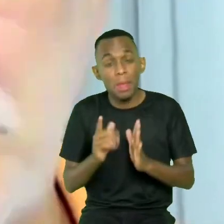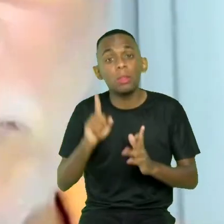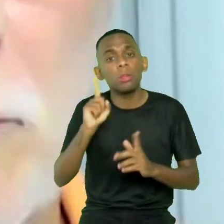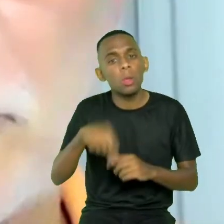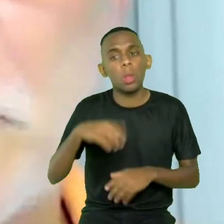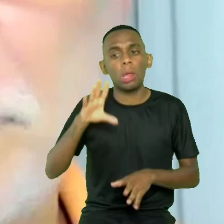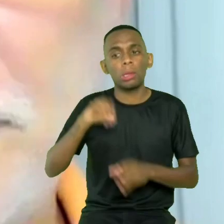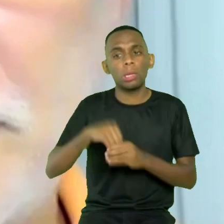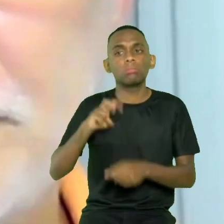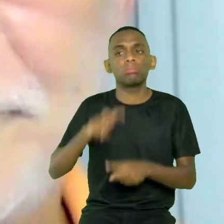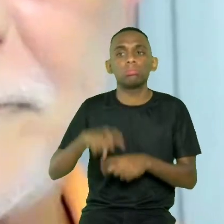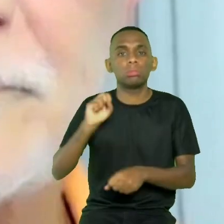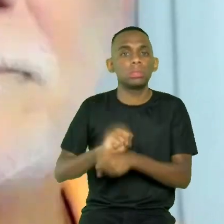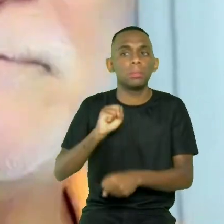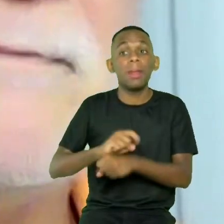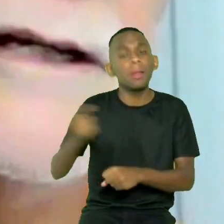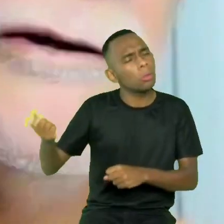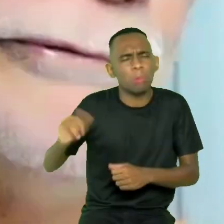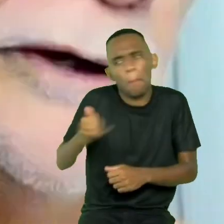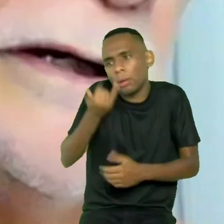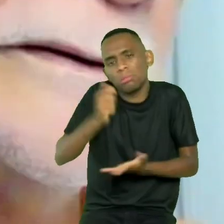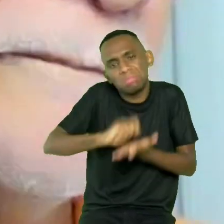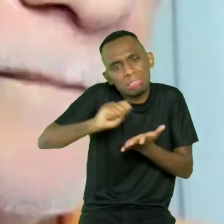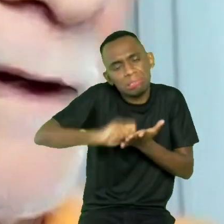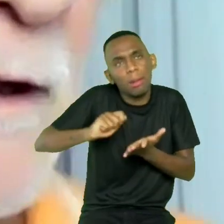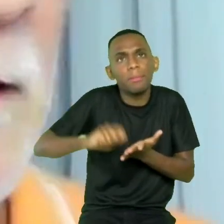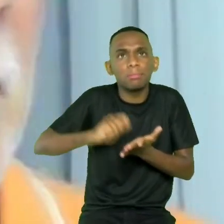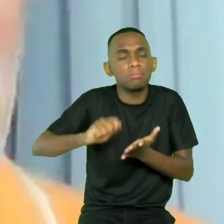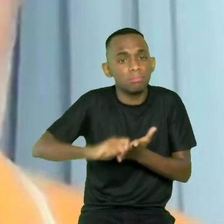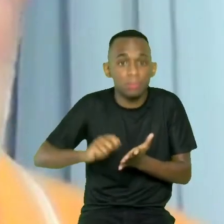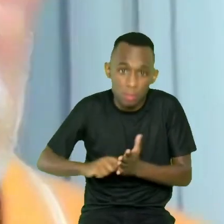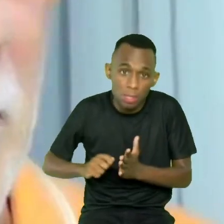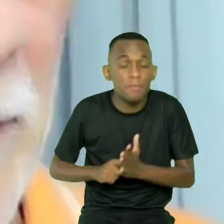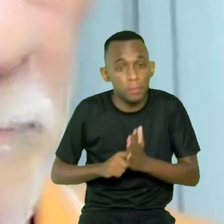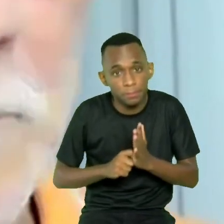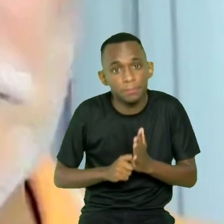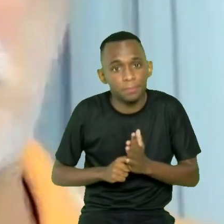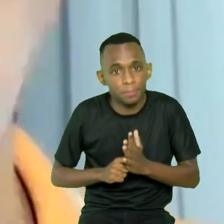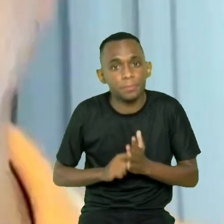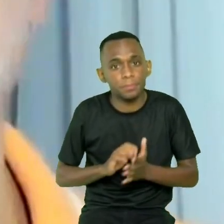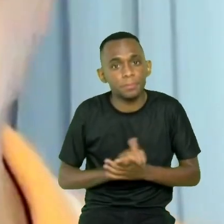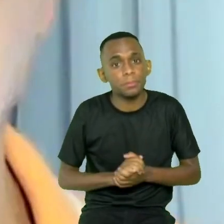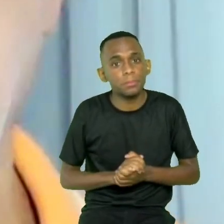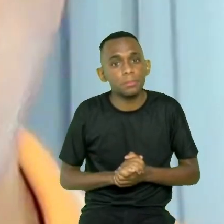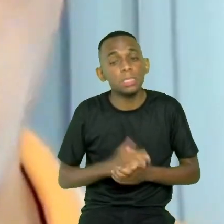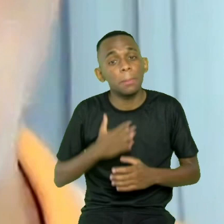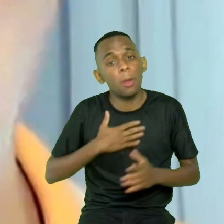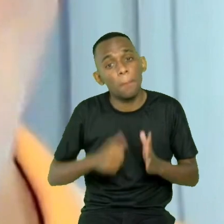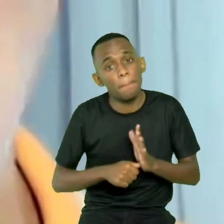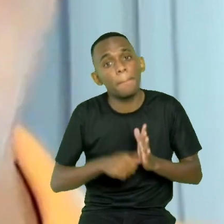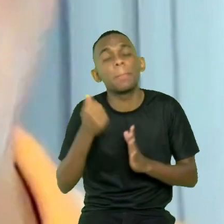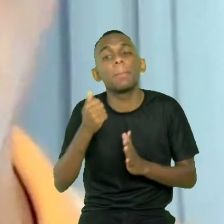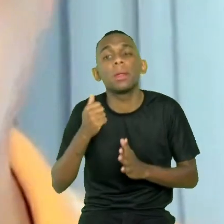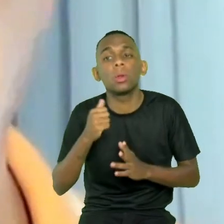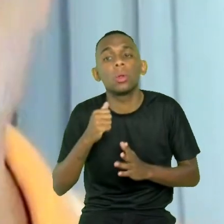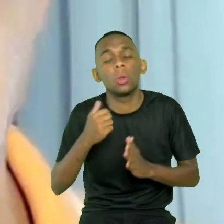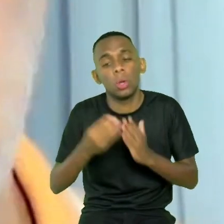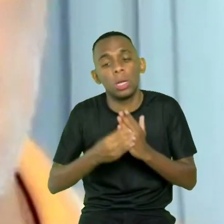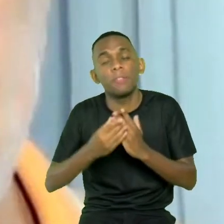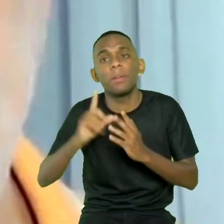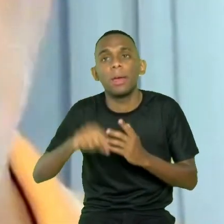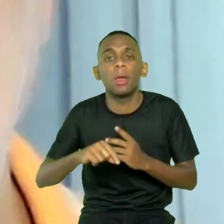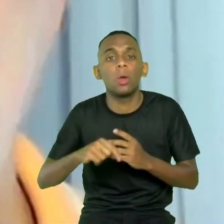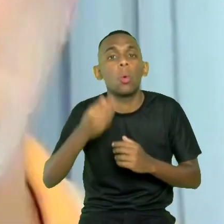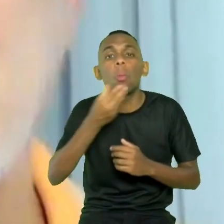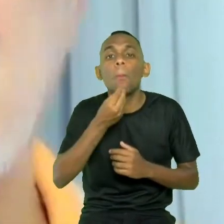da psicóloga do meu filho, que foi o meu primeiro livro, O Menino que Varou a Noite e Depois Virou